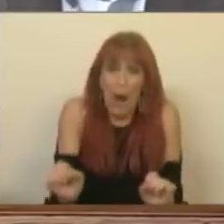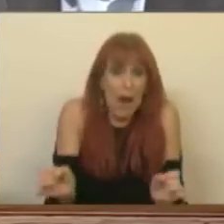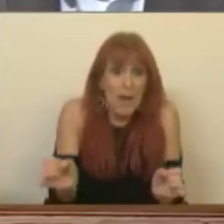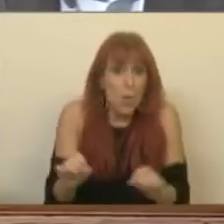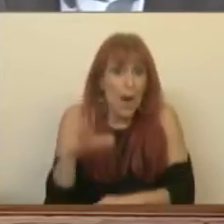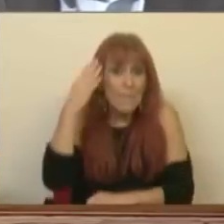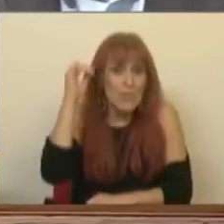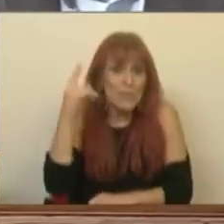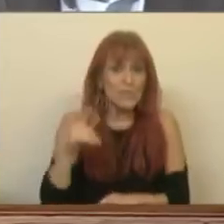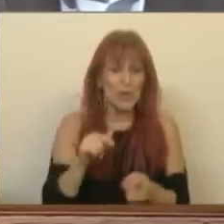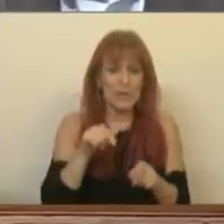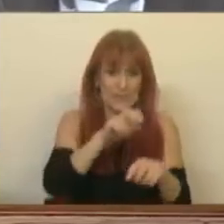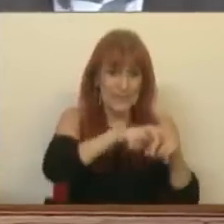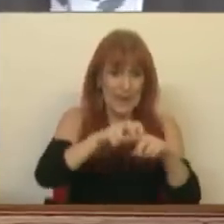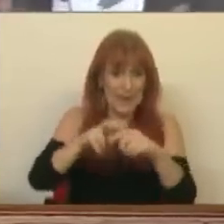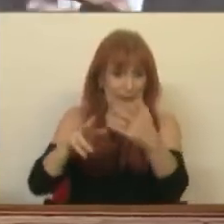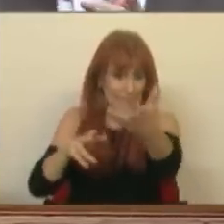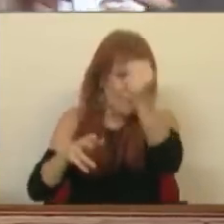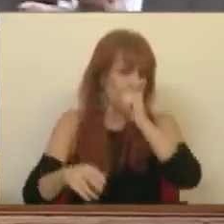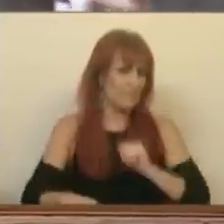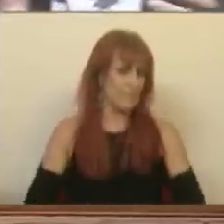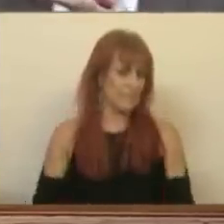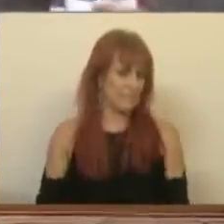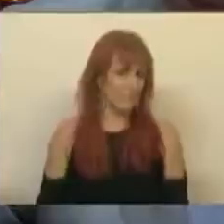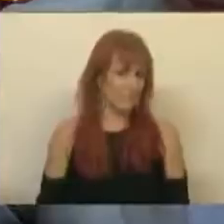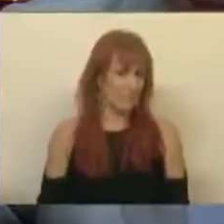de professores nestas cadeiras